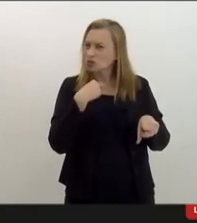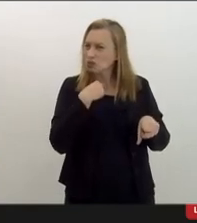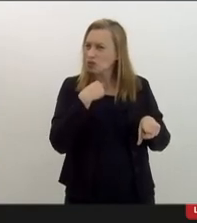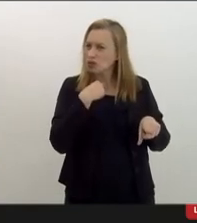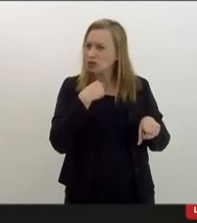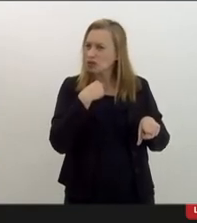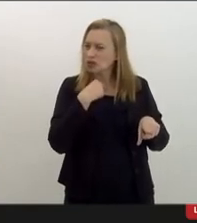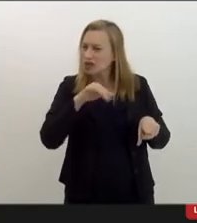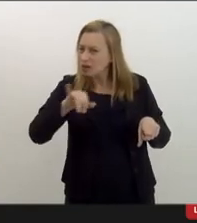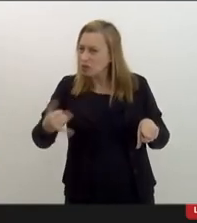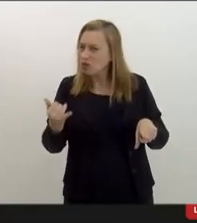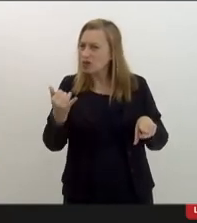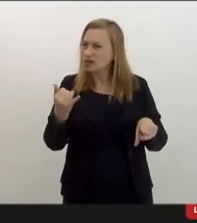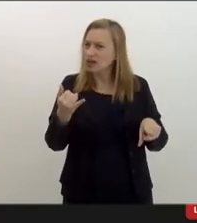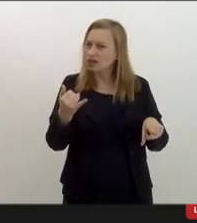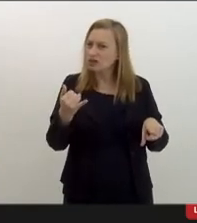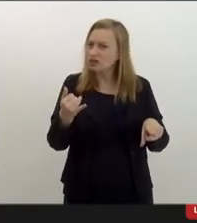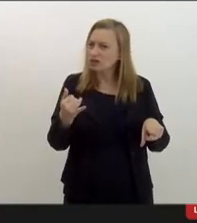remanejado